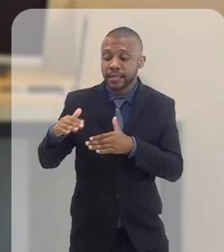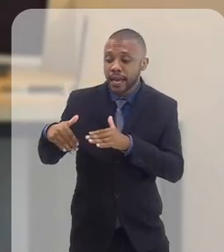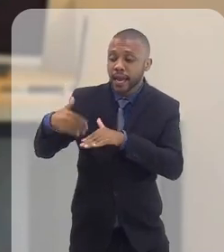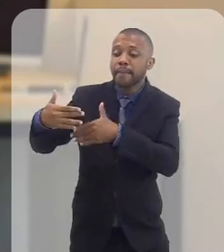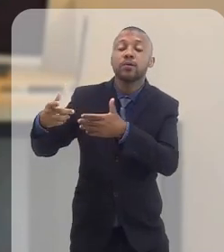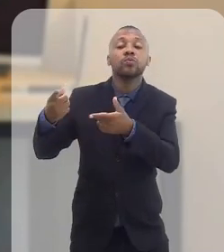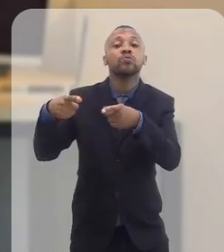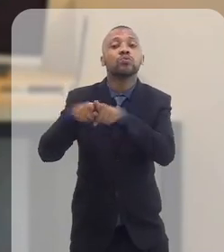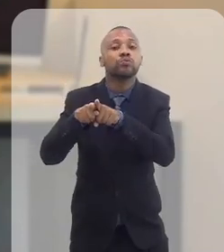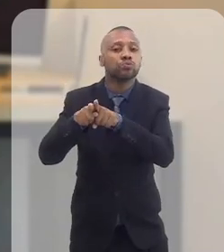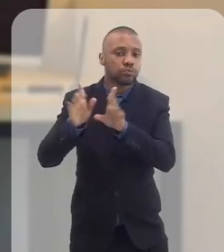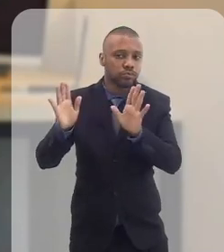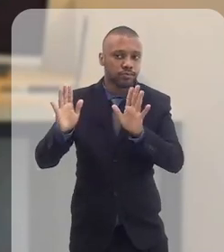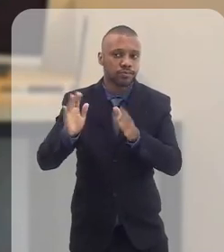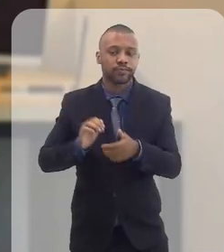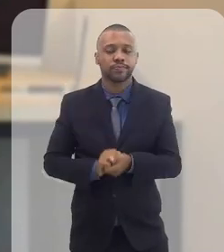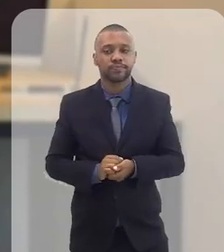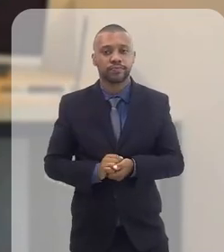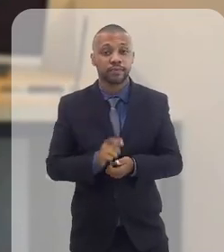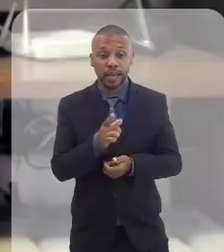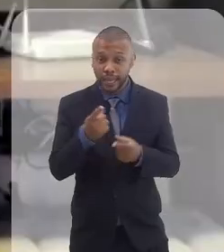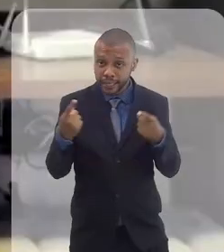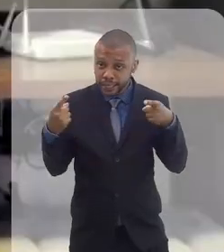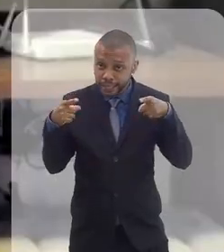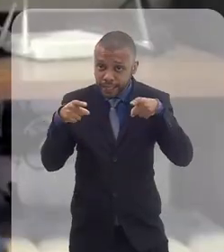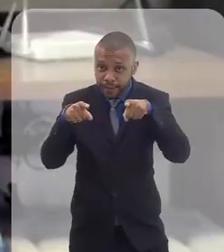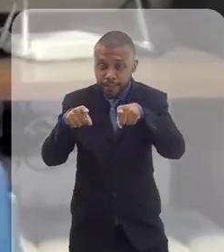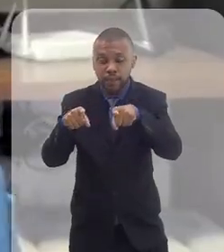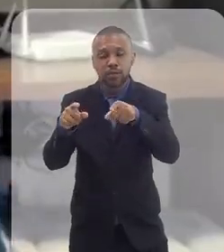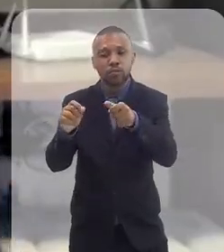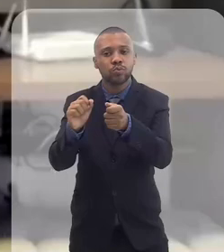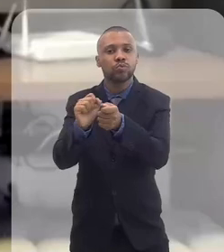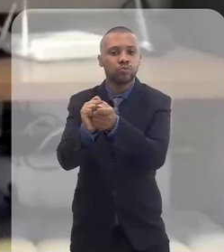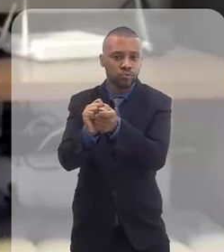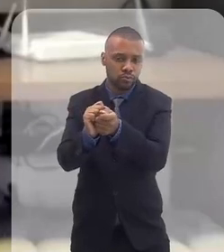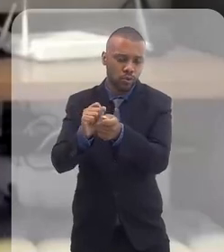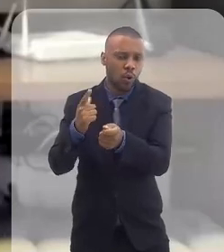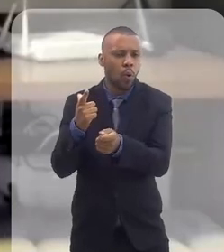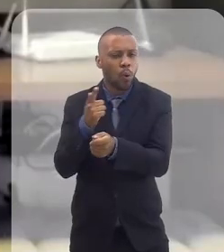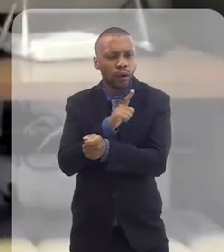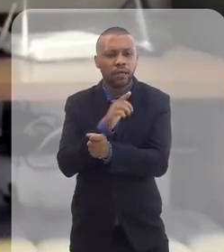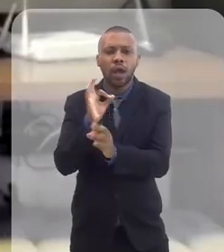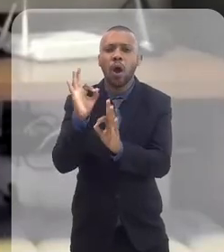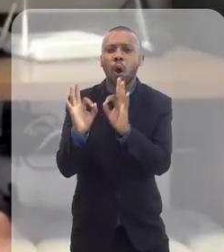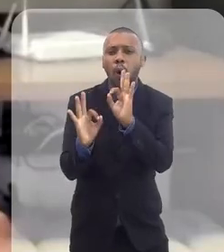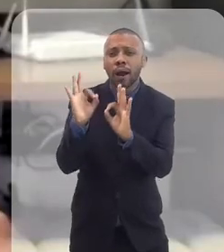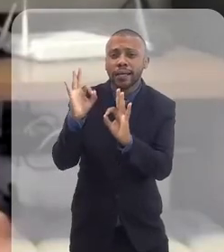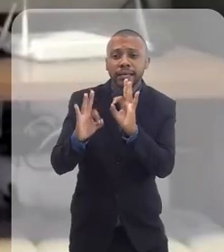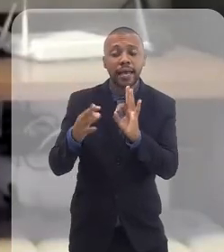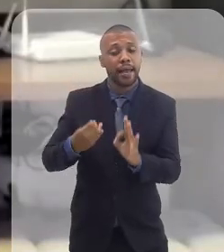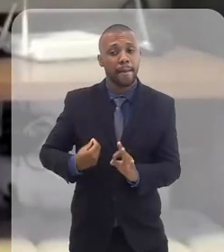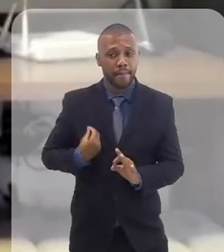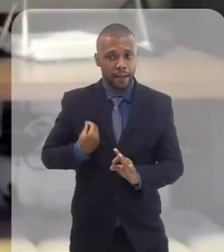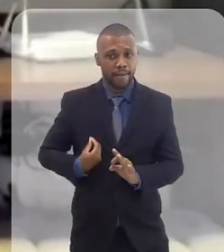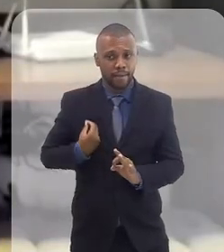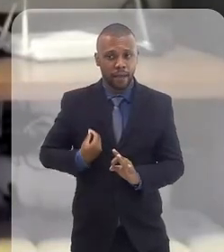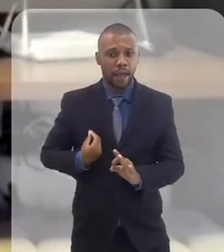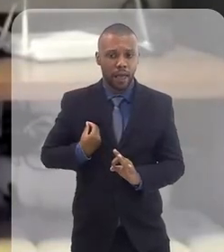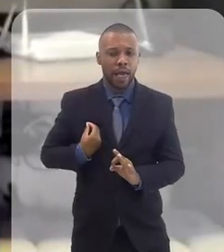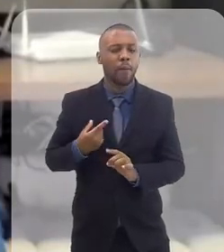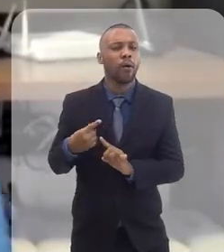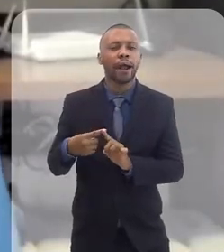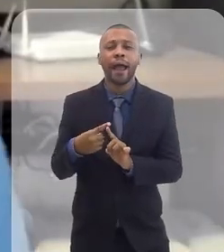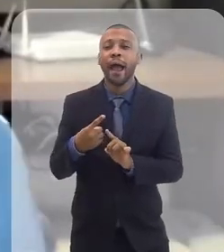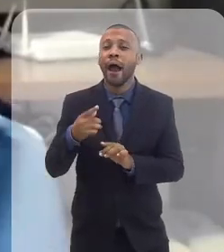houve esse caminho junto. esse caminho junto e eu consegui, eu organizei minha